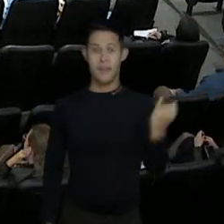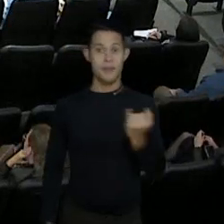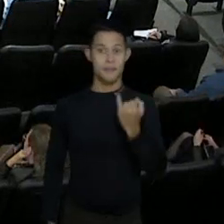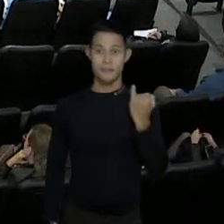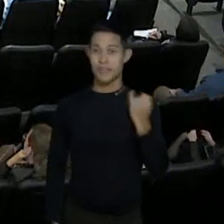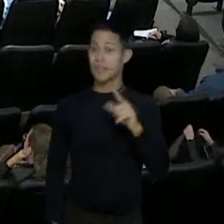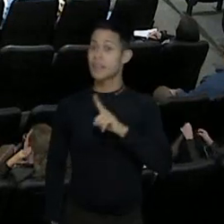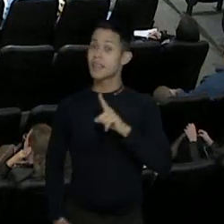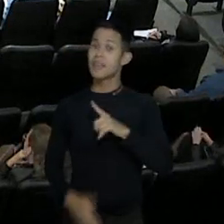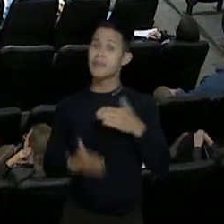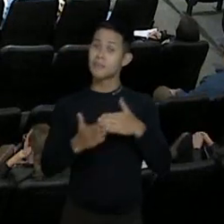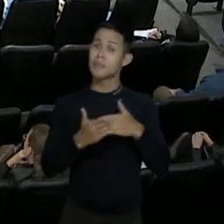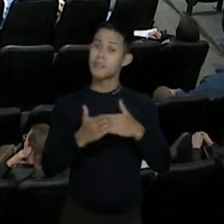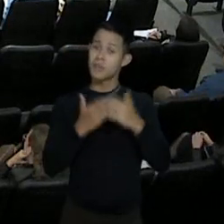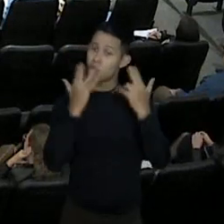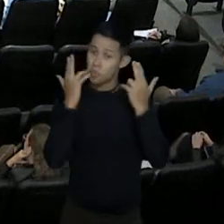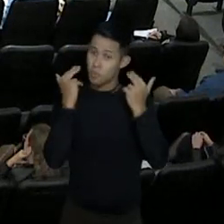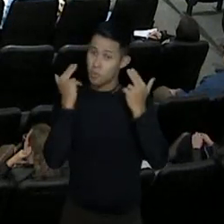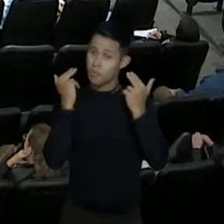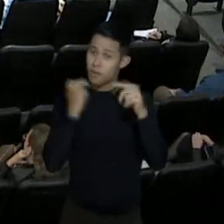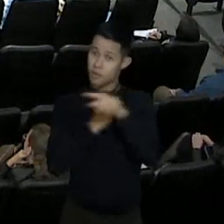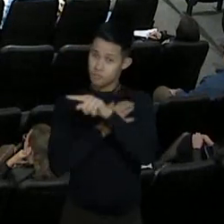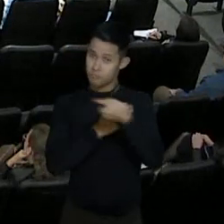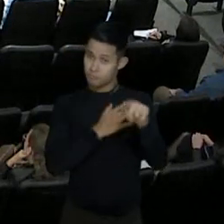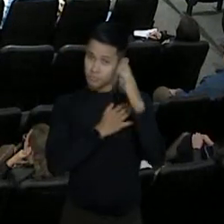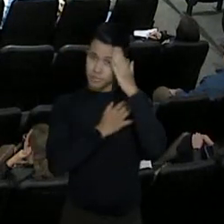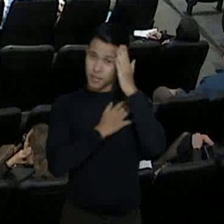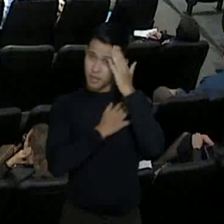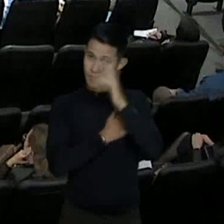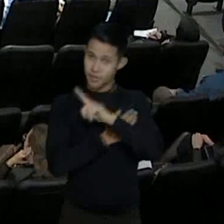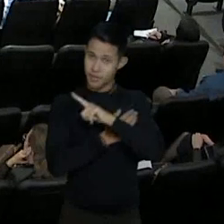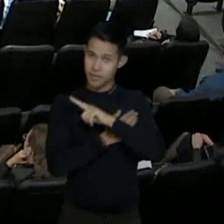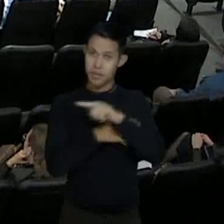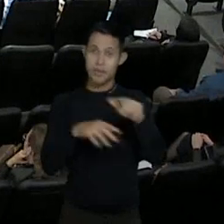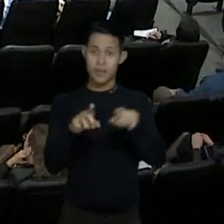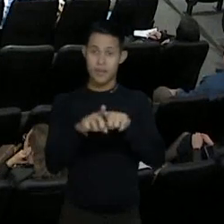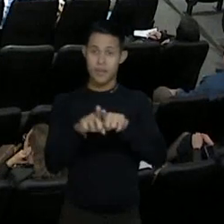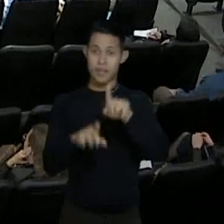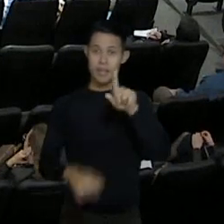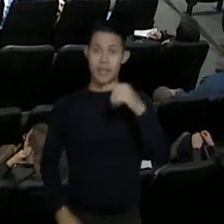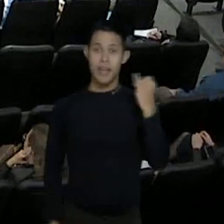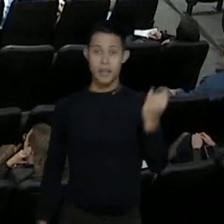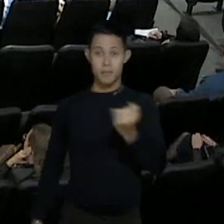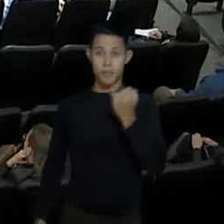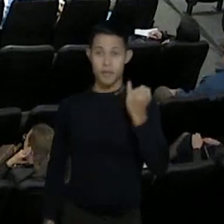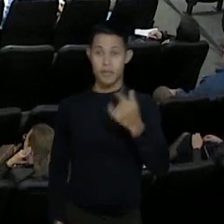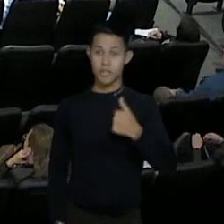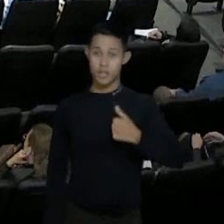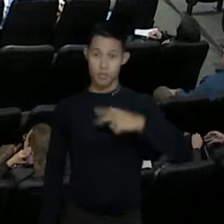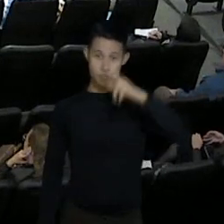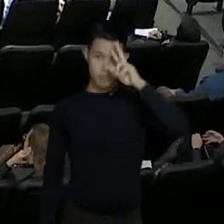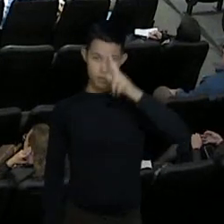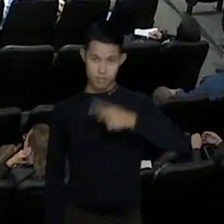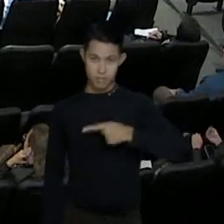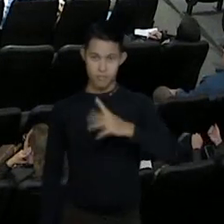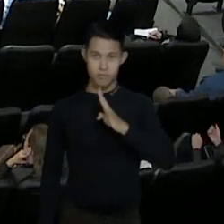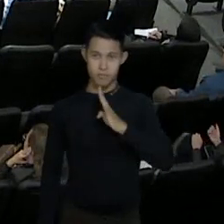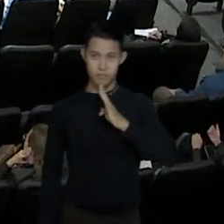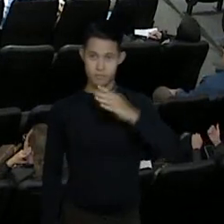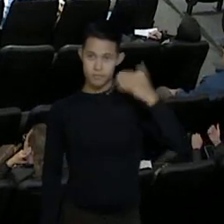tem nós vimos que tem e é muito importante também se conhecer